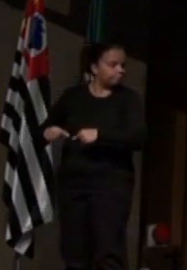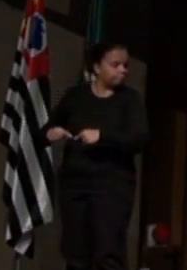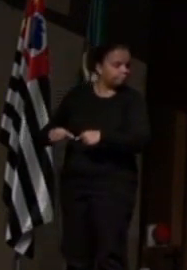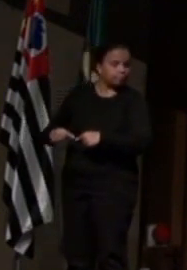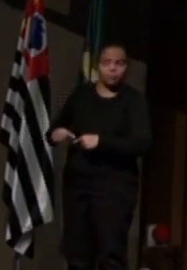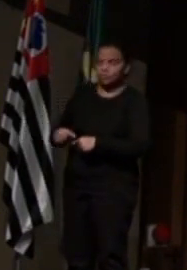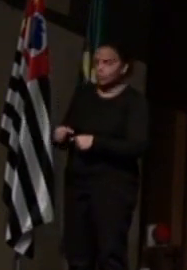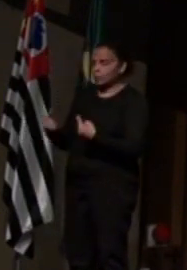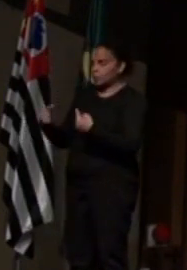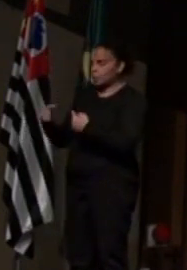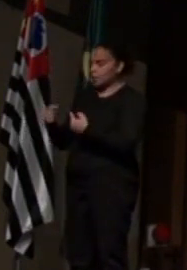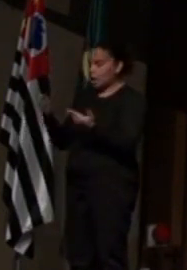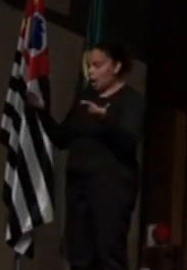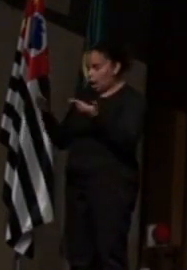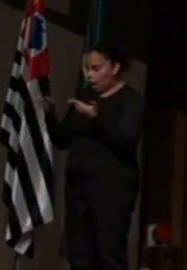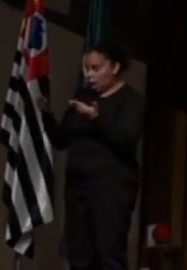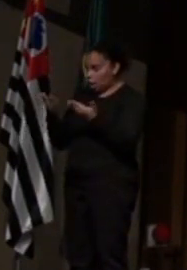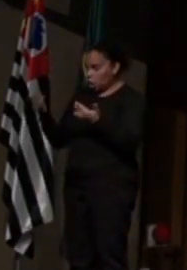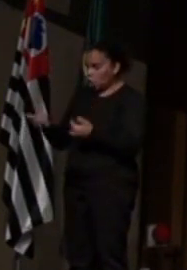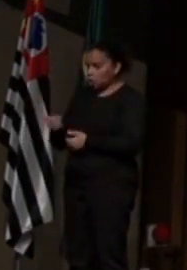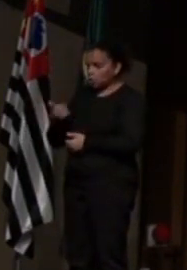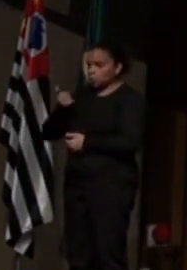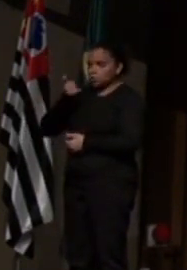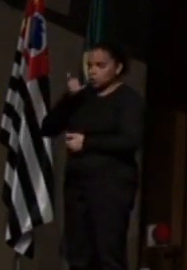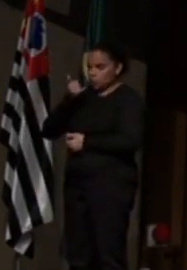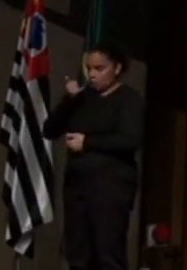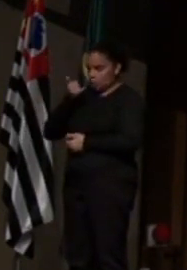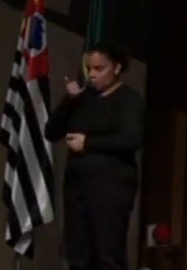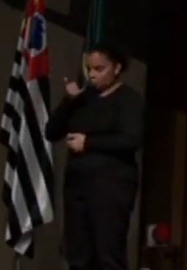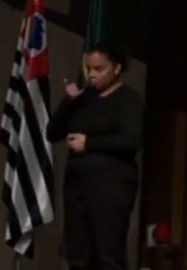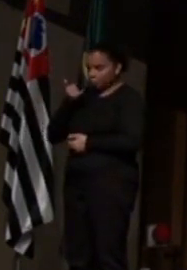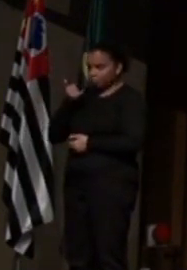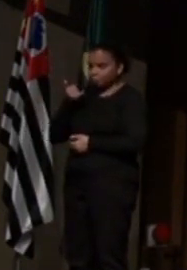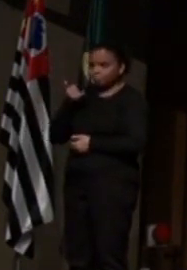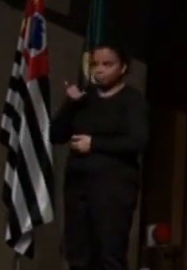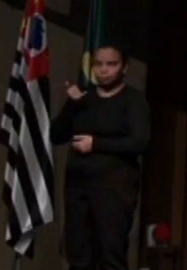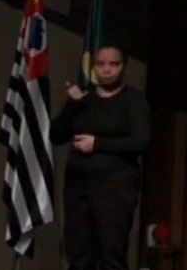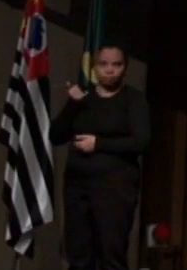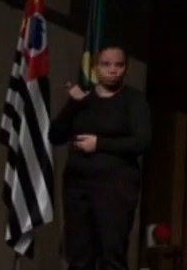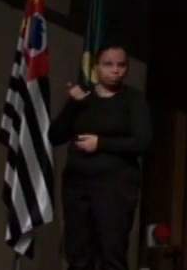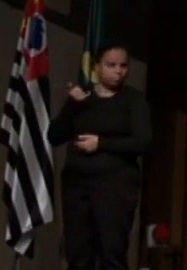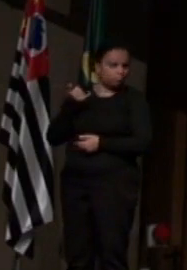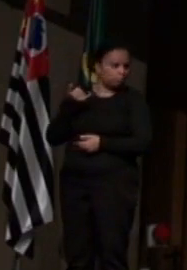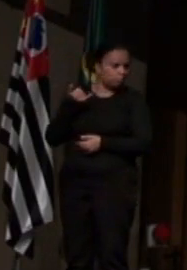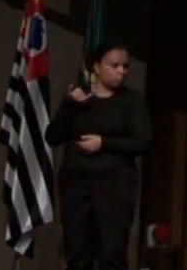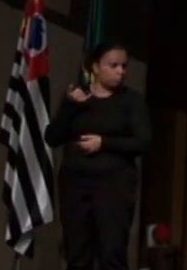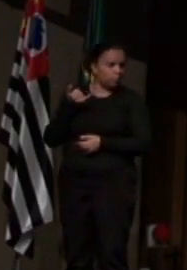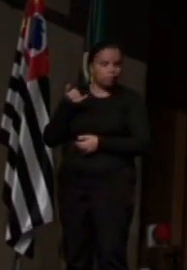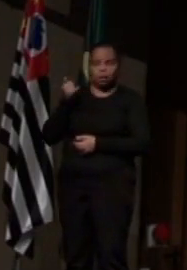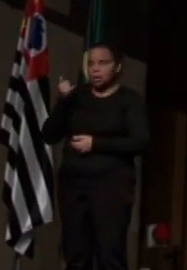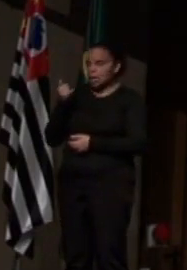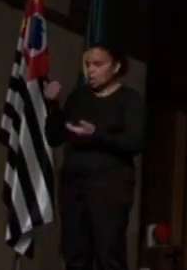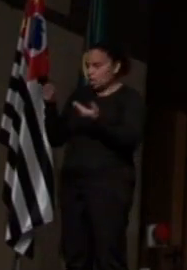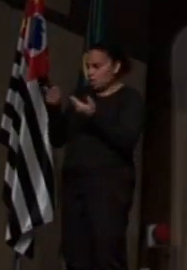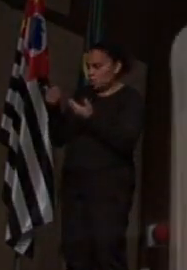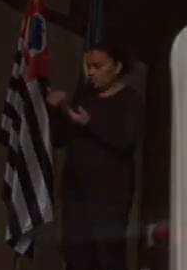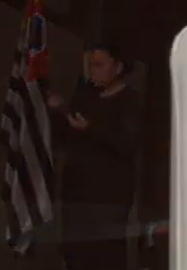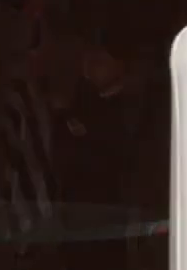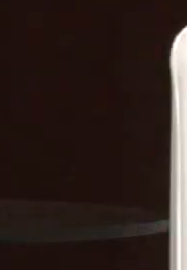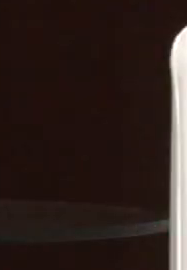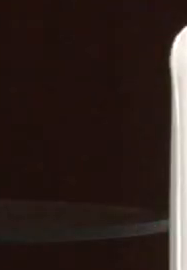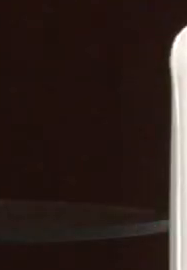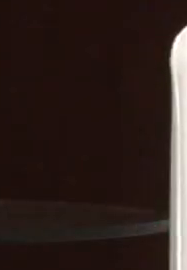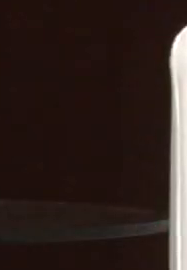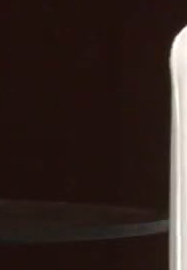o seu celular e adicionar uma referência confiável na Wikipédia. A Wikipédia, na teoria